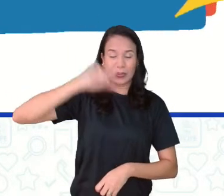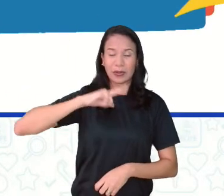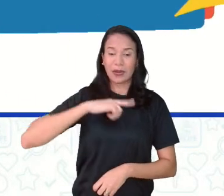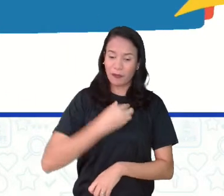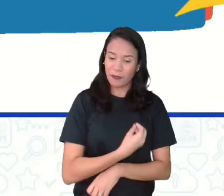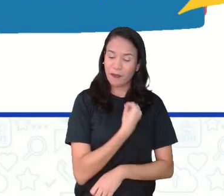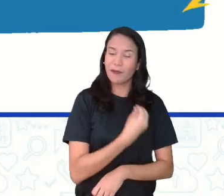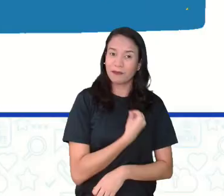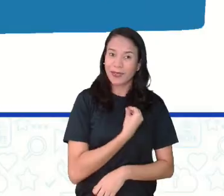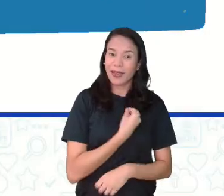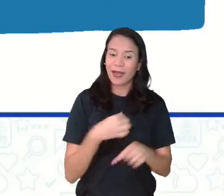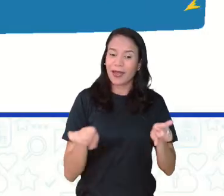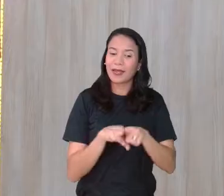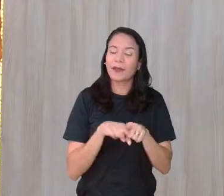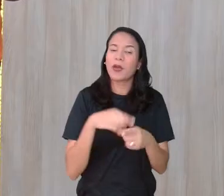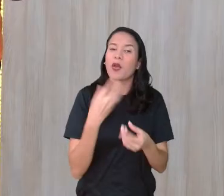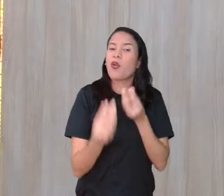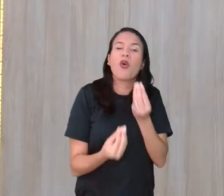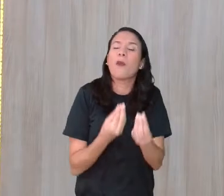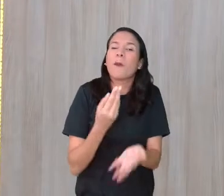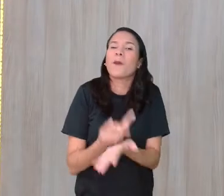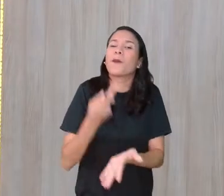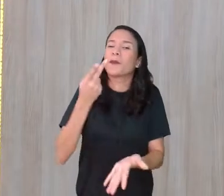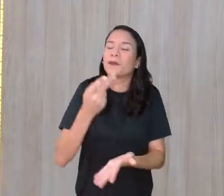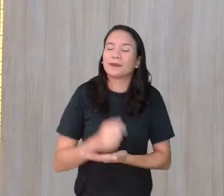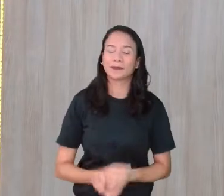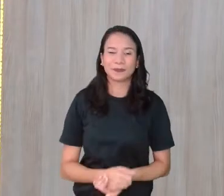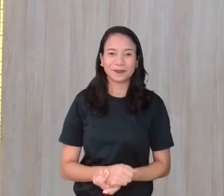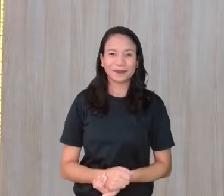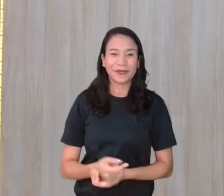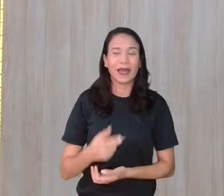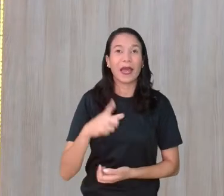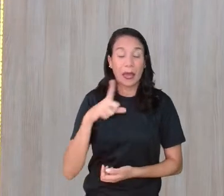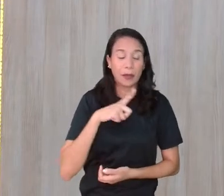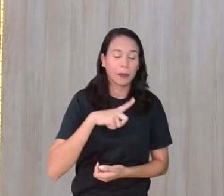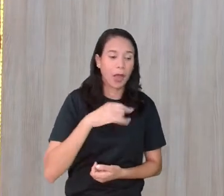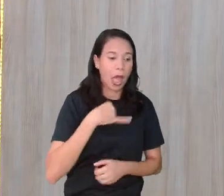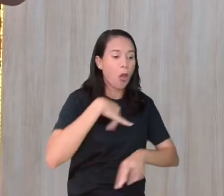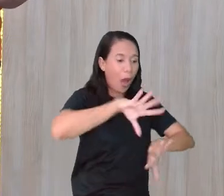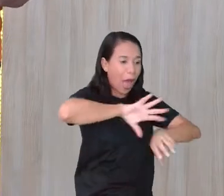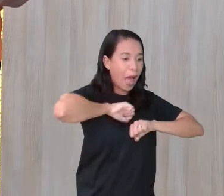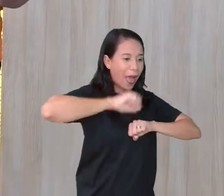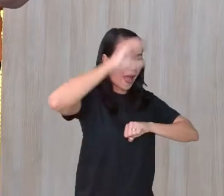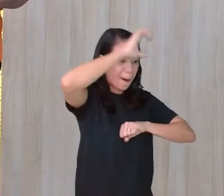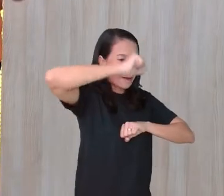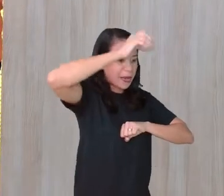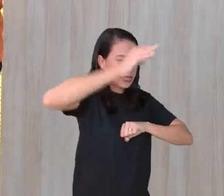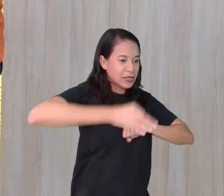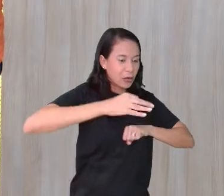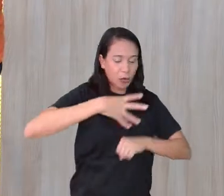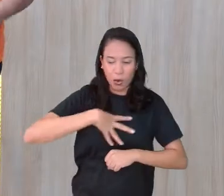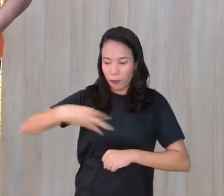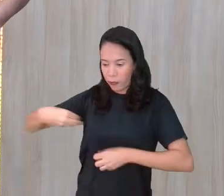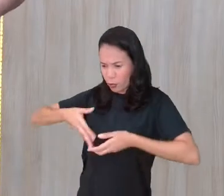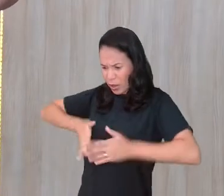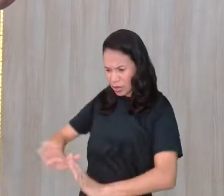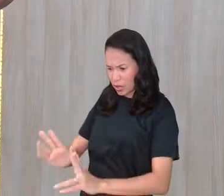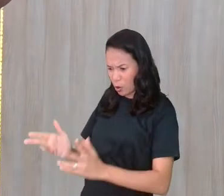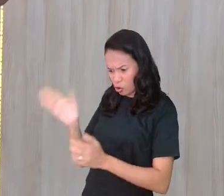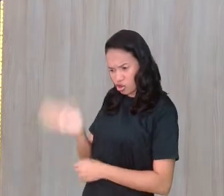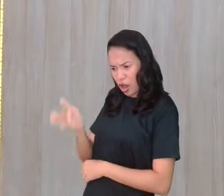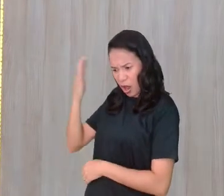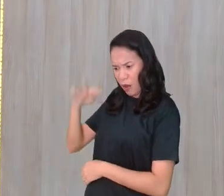durante a vida dele. E o que vai acontecer? Quando ele tiver filhos, os filhos vão ter essa característica. Mas pense aqui